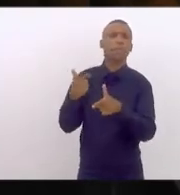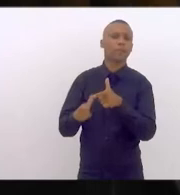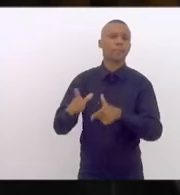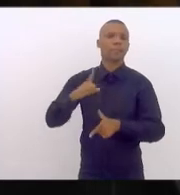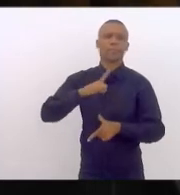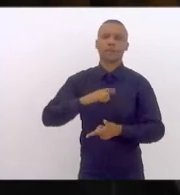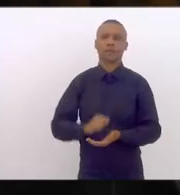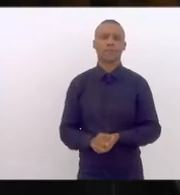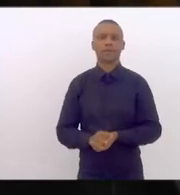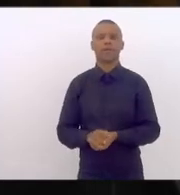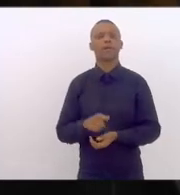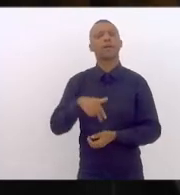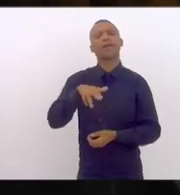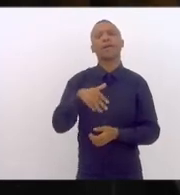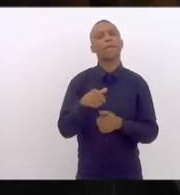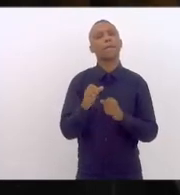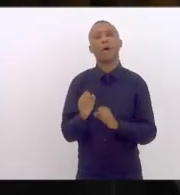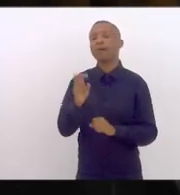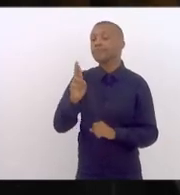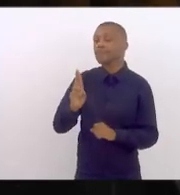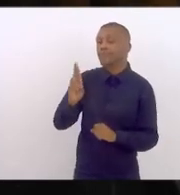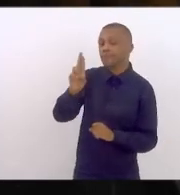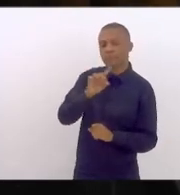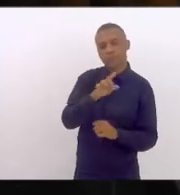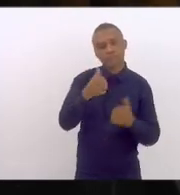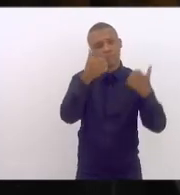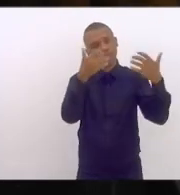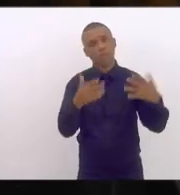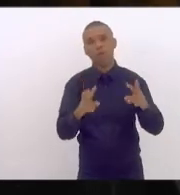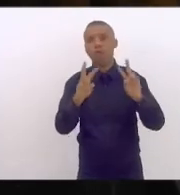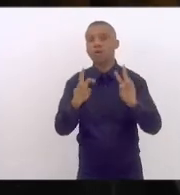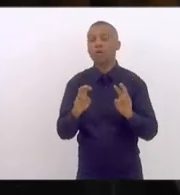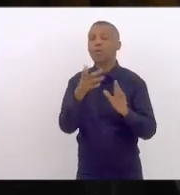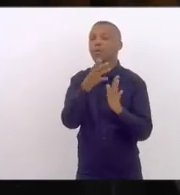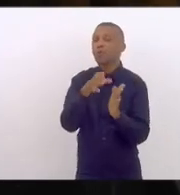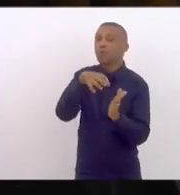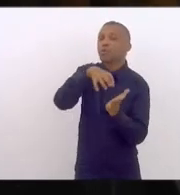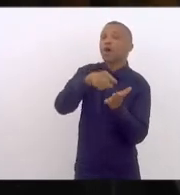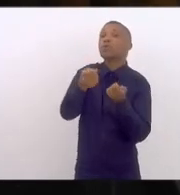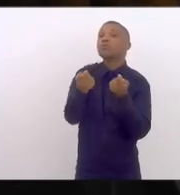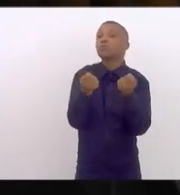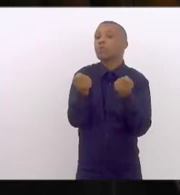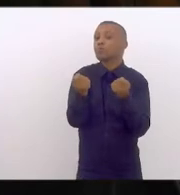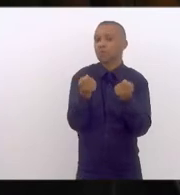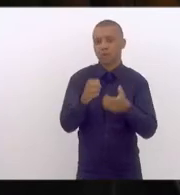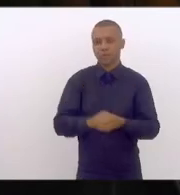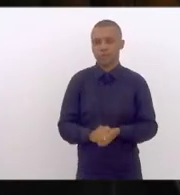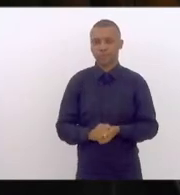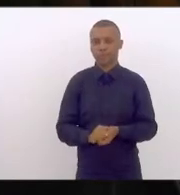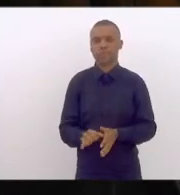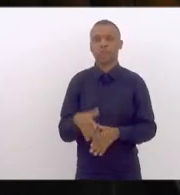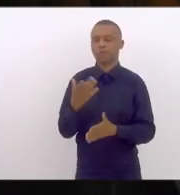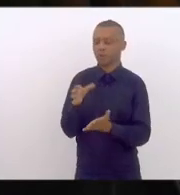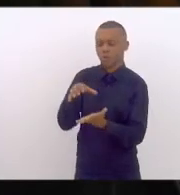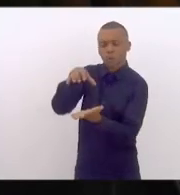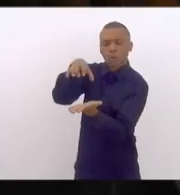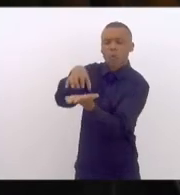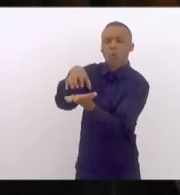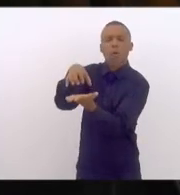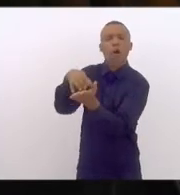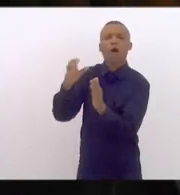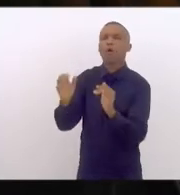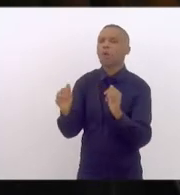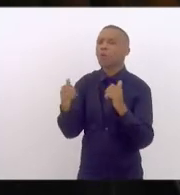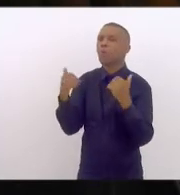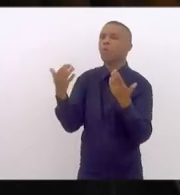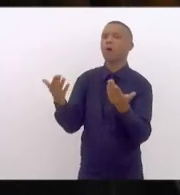quem pode fazer o que eu sou ainda agora está falando sobre os órgãos de controle Qual é o órgão que vai controlar porque senão